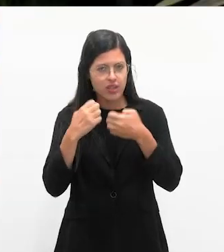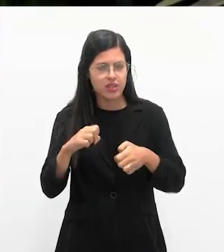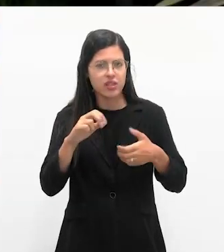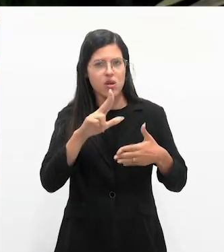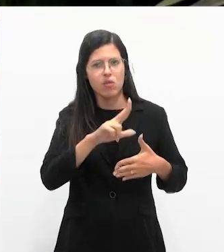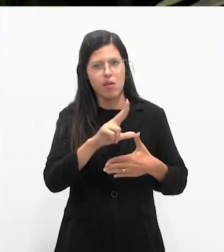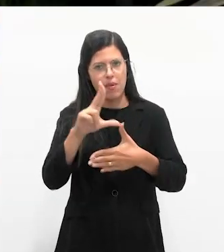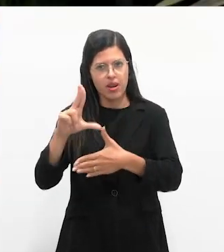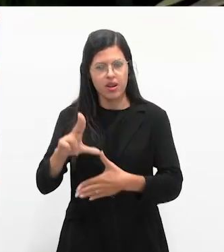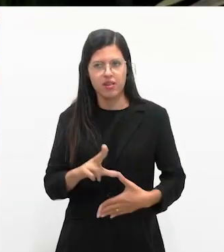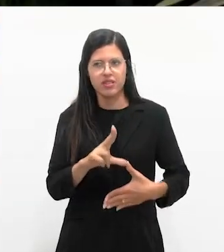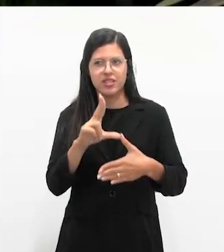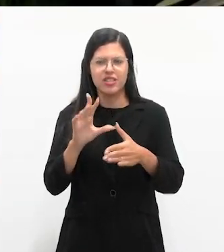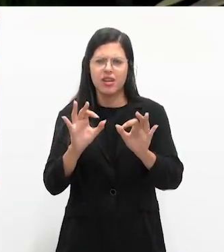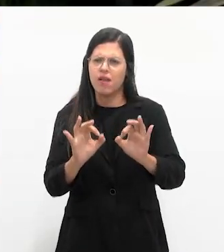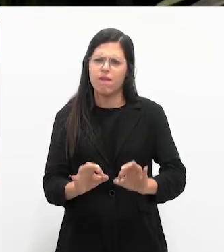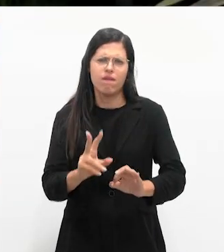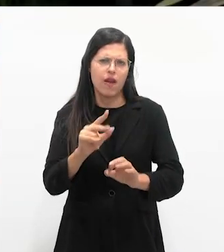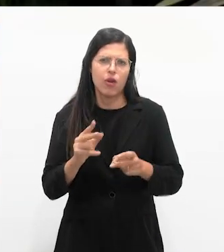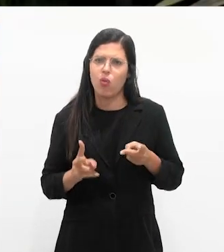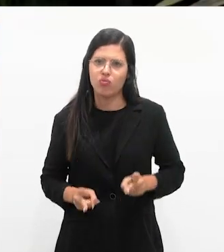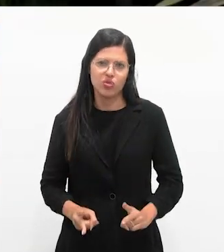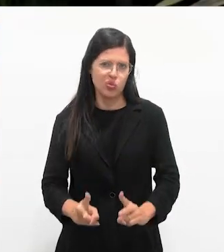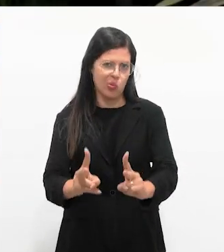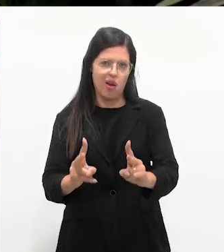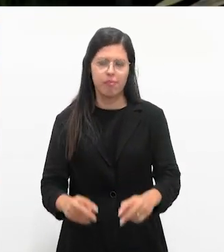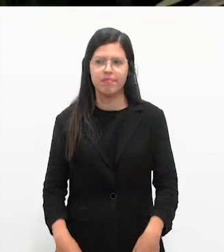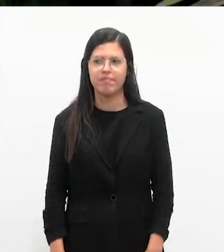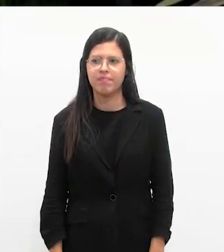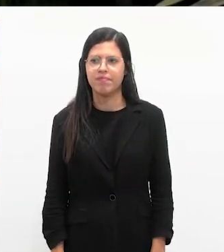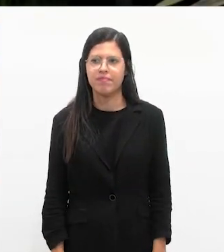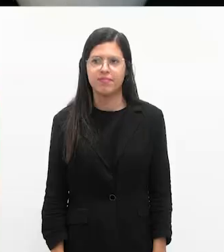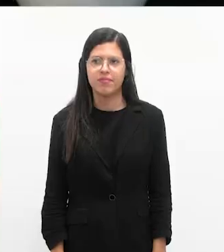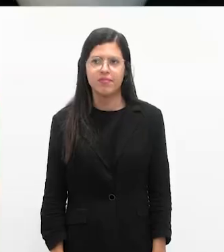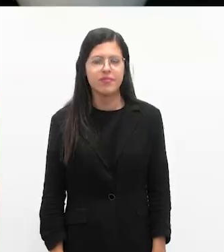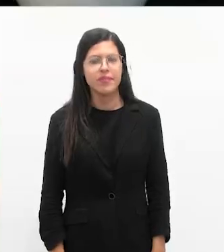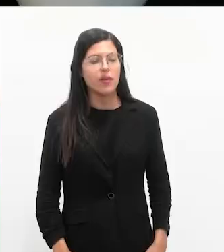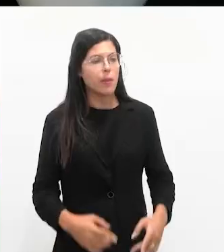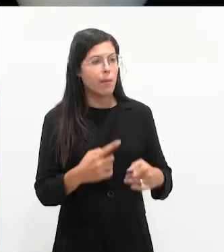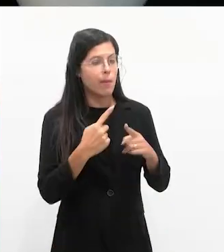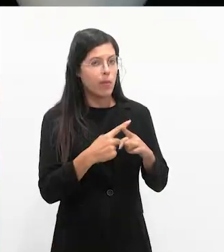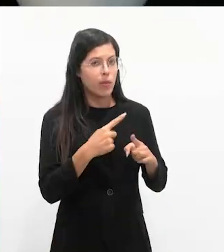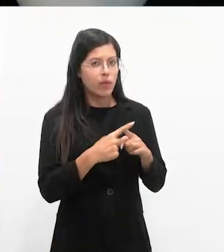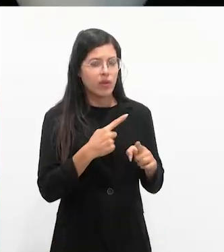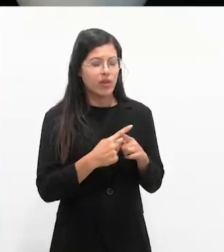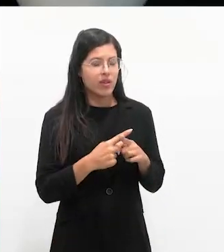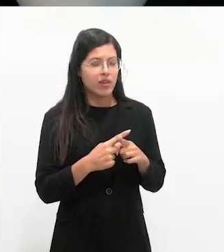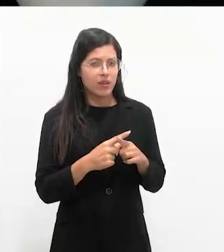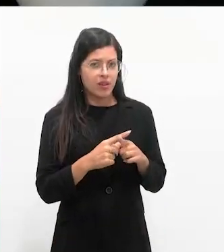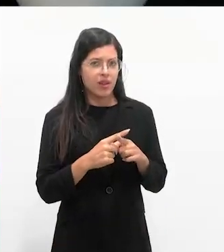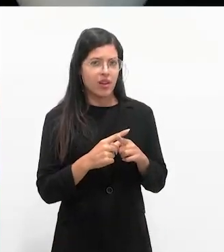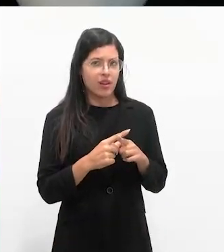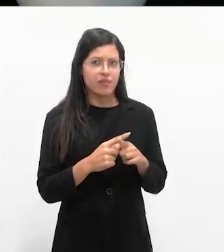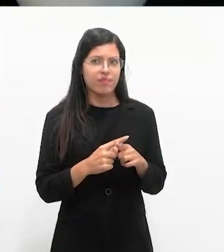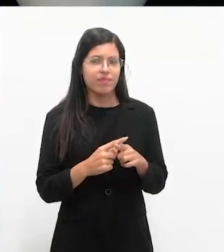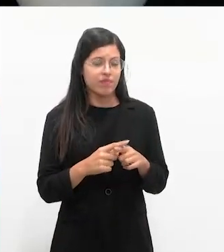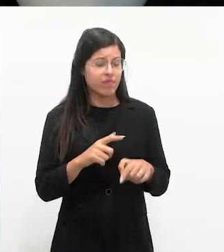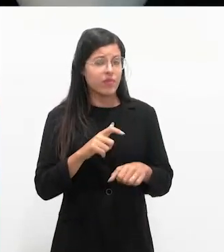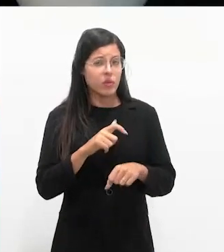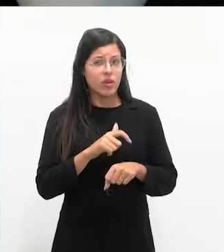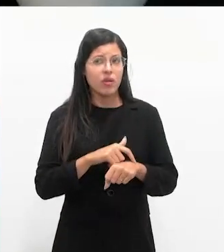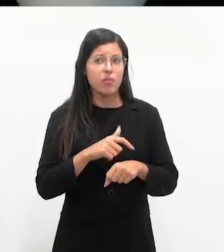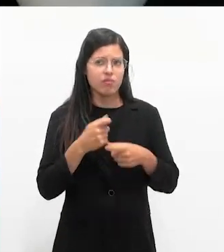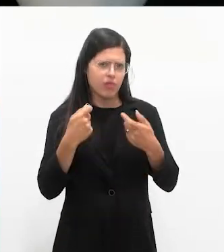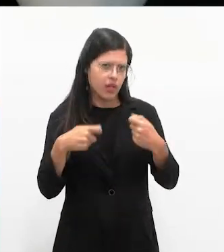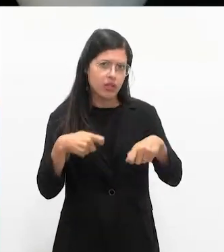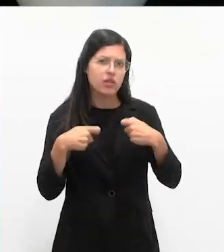né? Então, certamente ele vai dar prosseguimento a esse legado. Porque no momento vamos combinar que é a parte